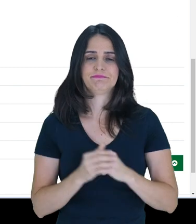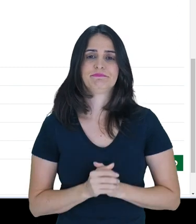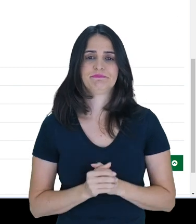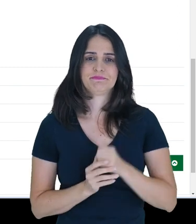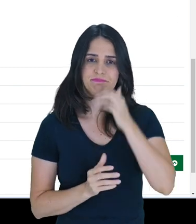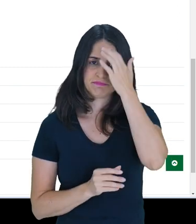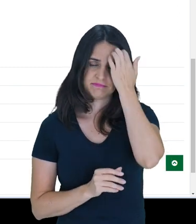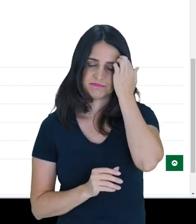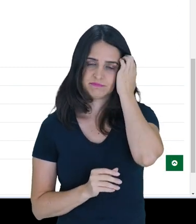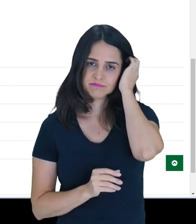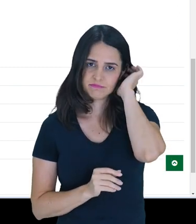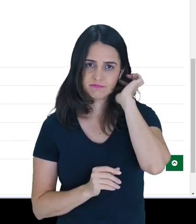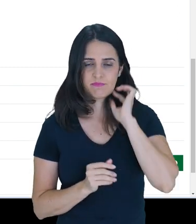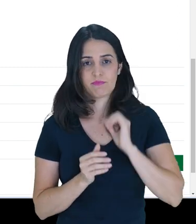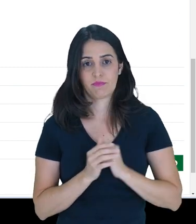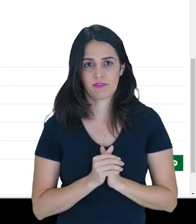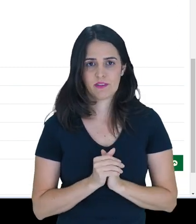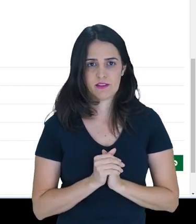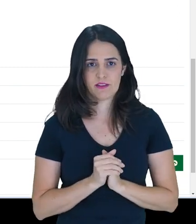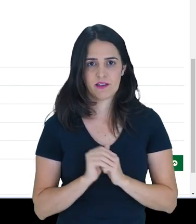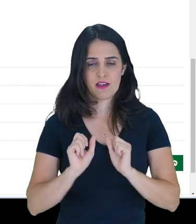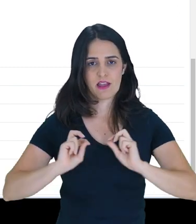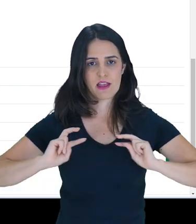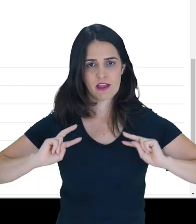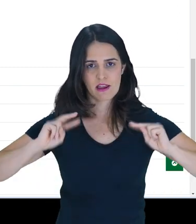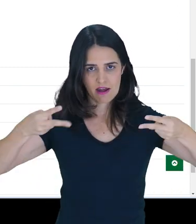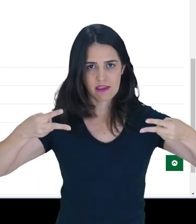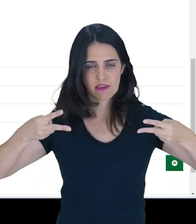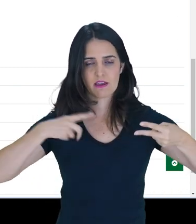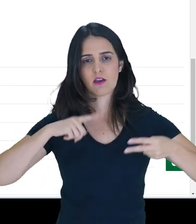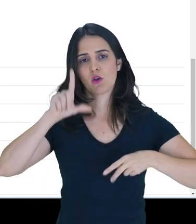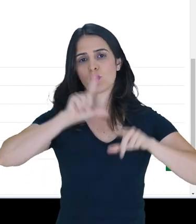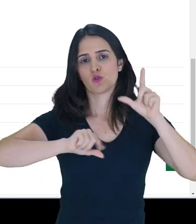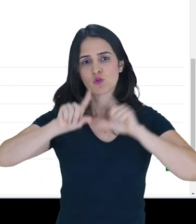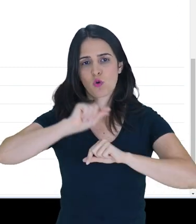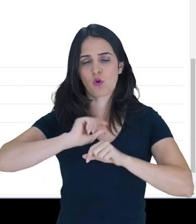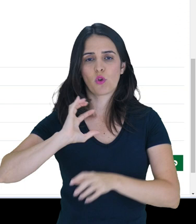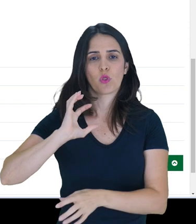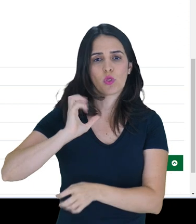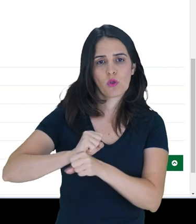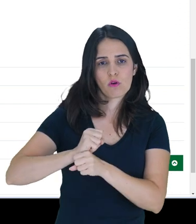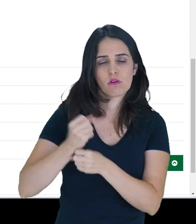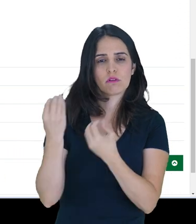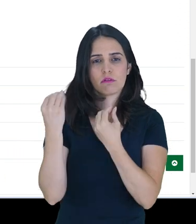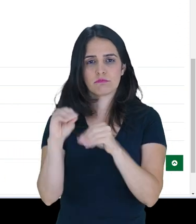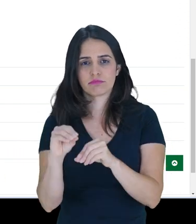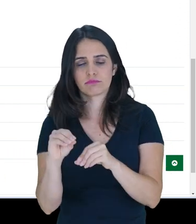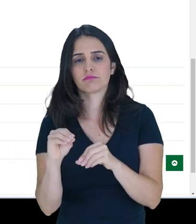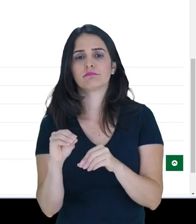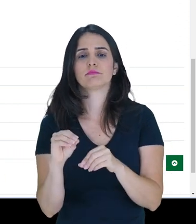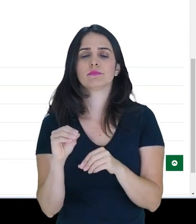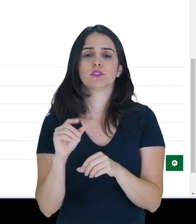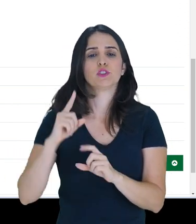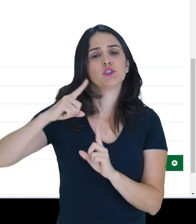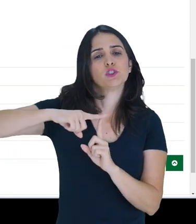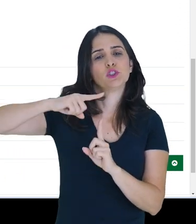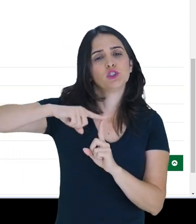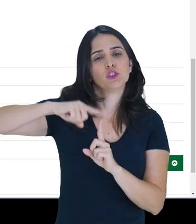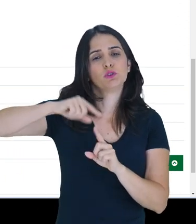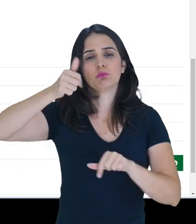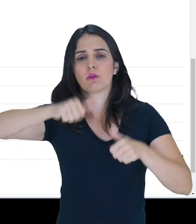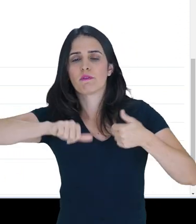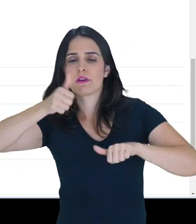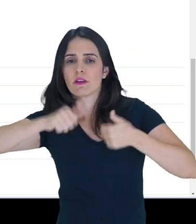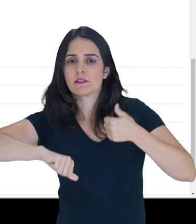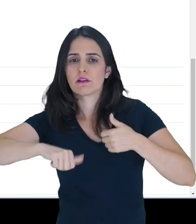abrindo o link para eu escolher pontos ou escala e a nota então a medida que eu escolher aqui um tipo